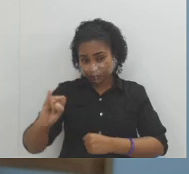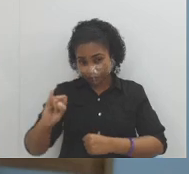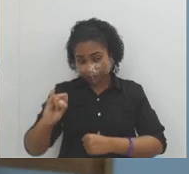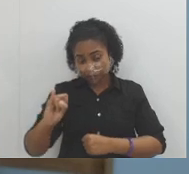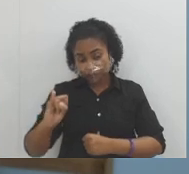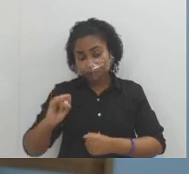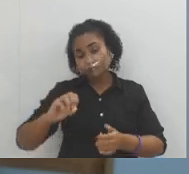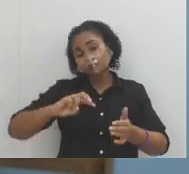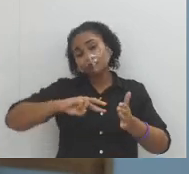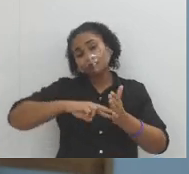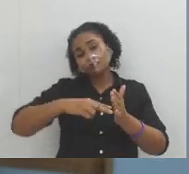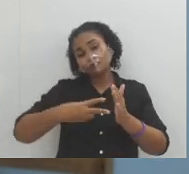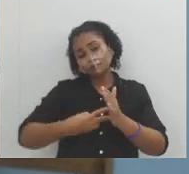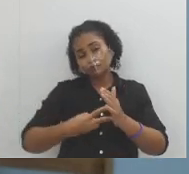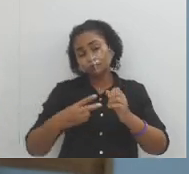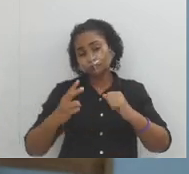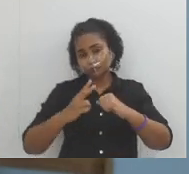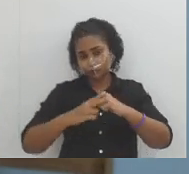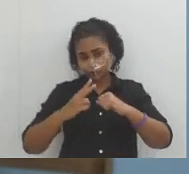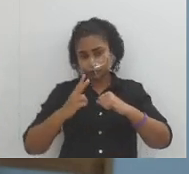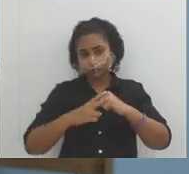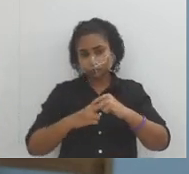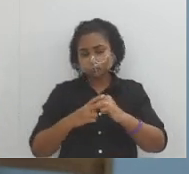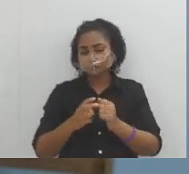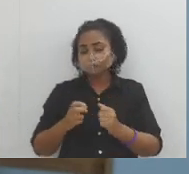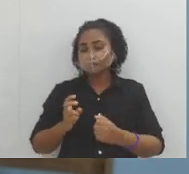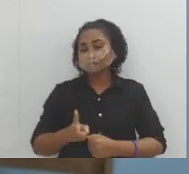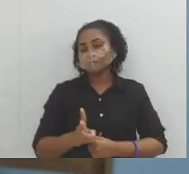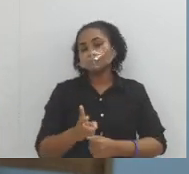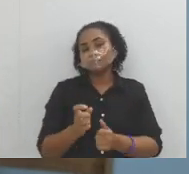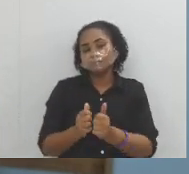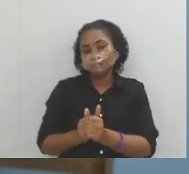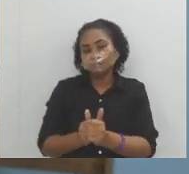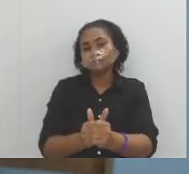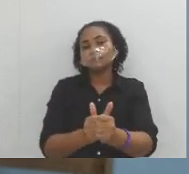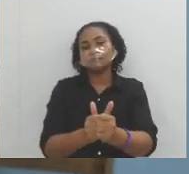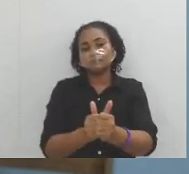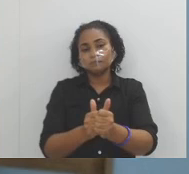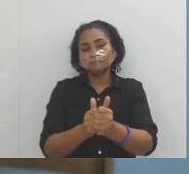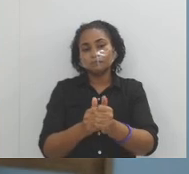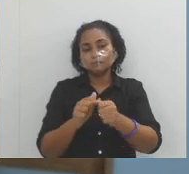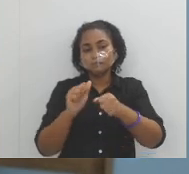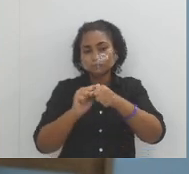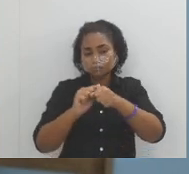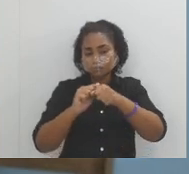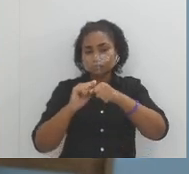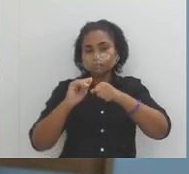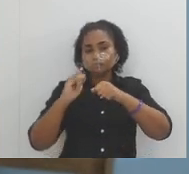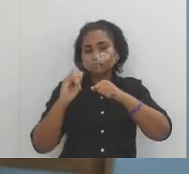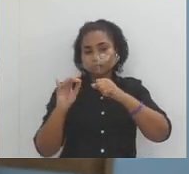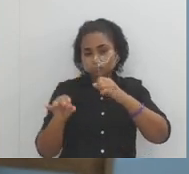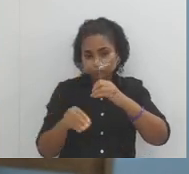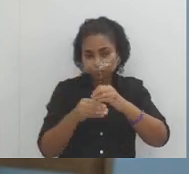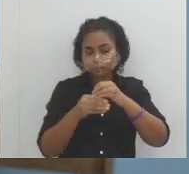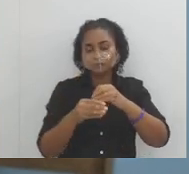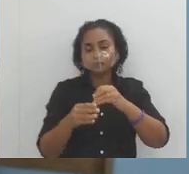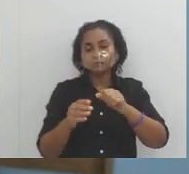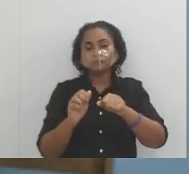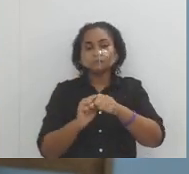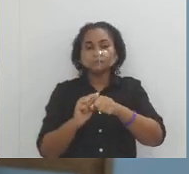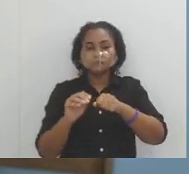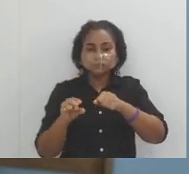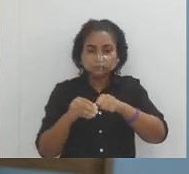o verbo que vem acompanhado por adjuntos, vou